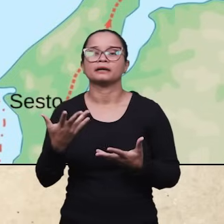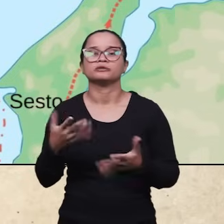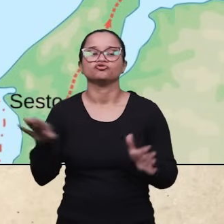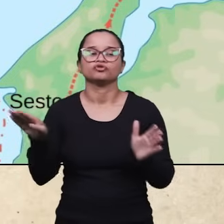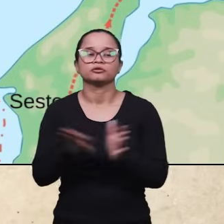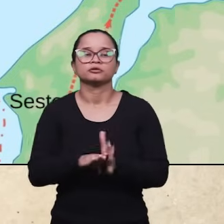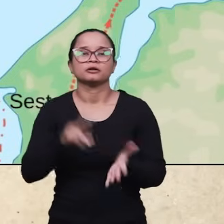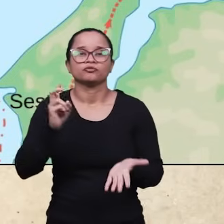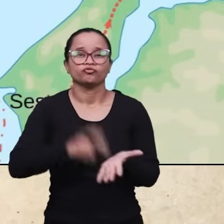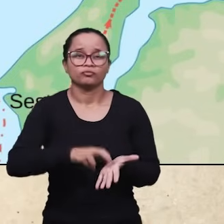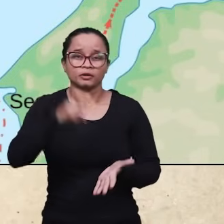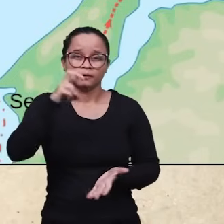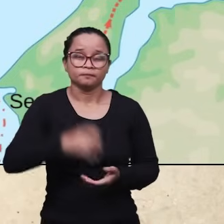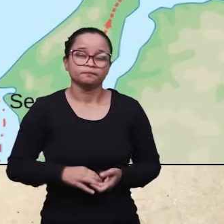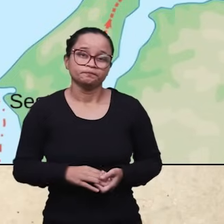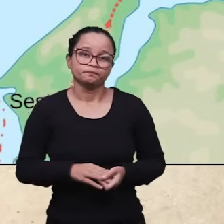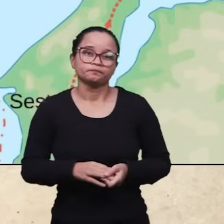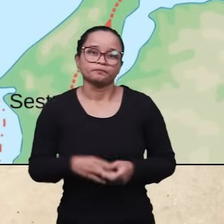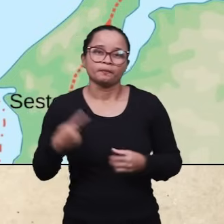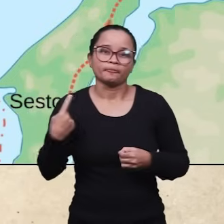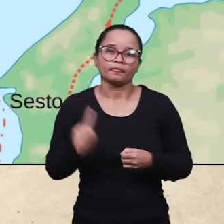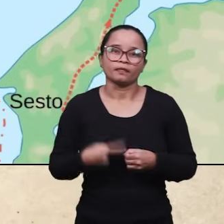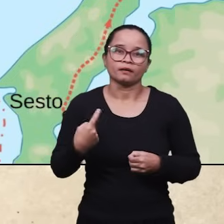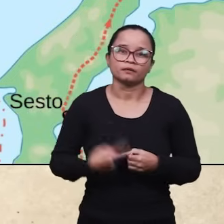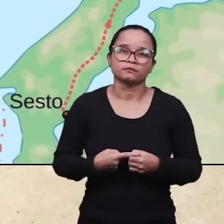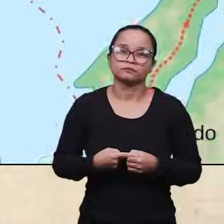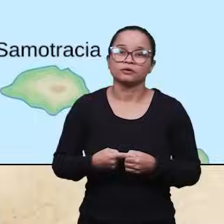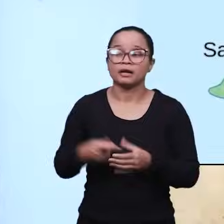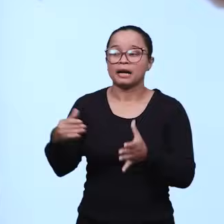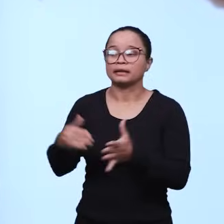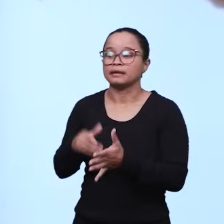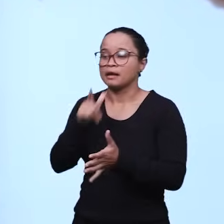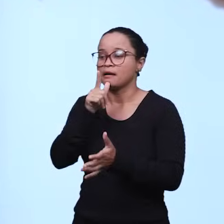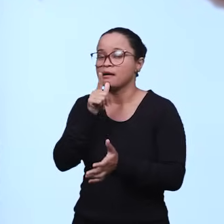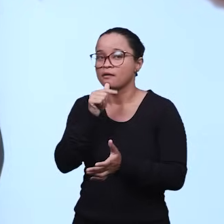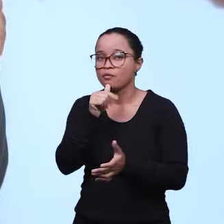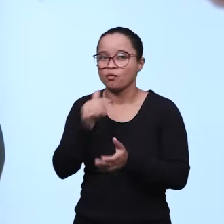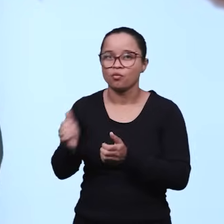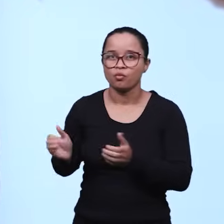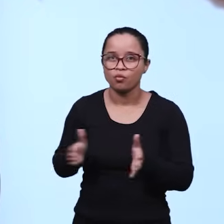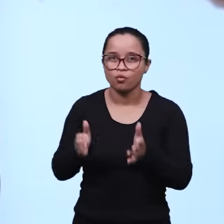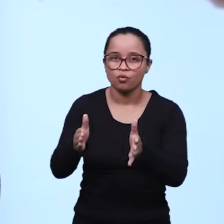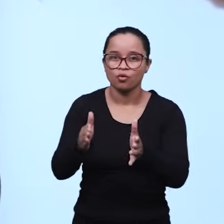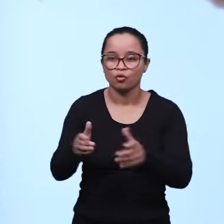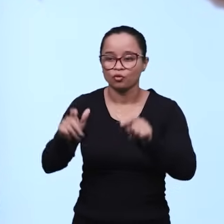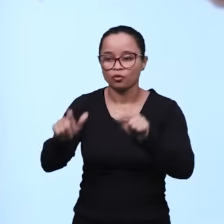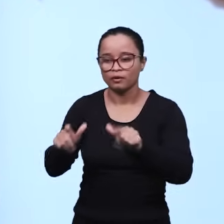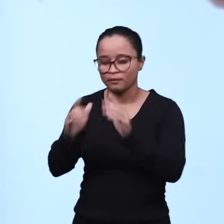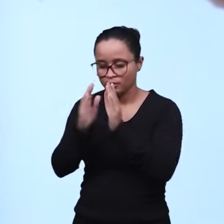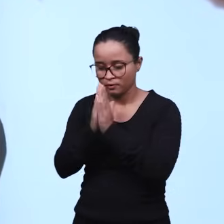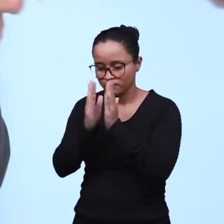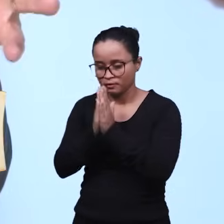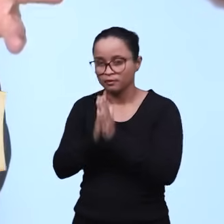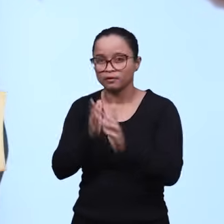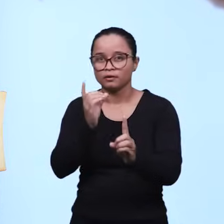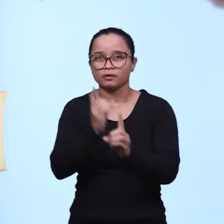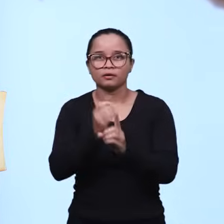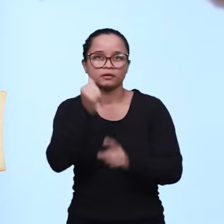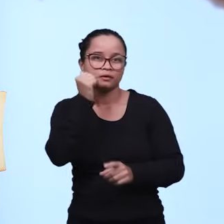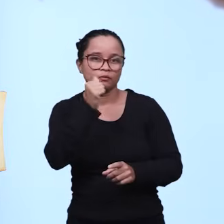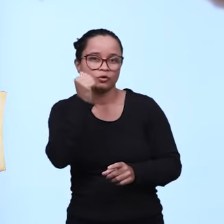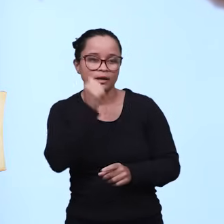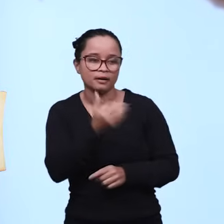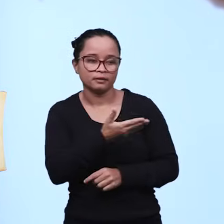saíram das portas da cidade, foram até o rio, buscando um lugar de oração, encontraram as mulheres